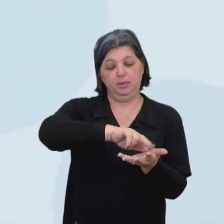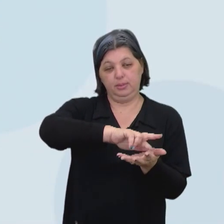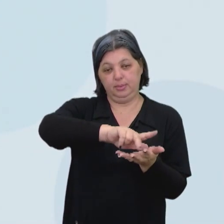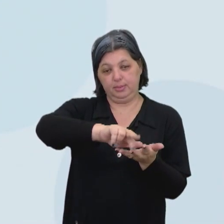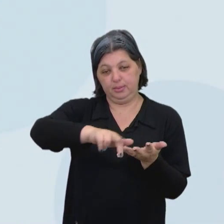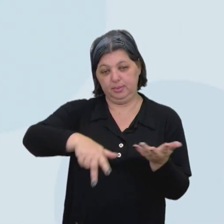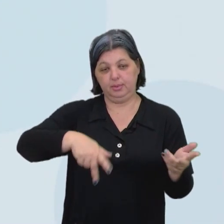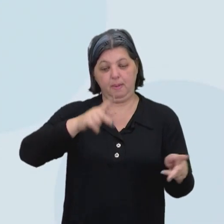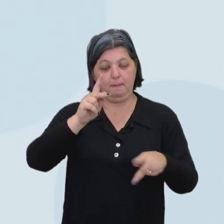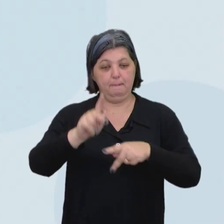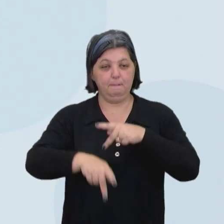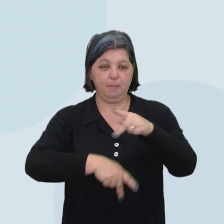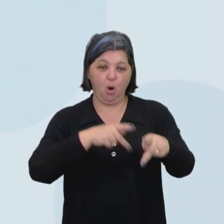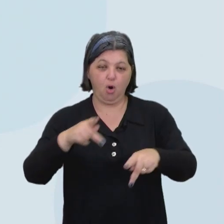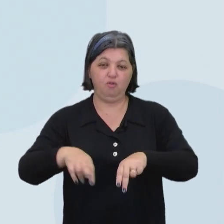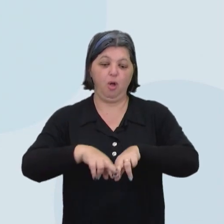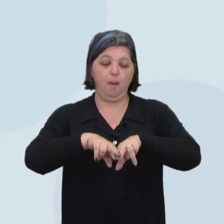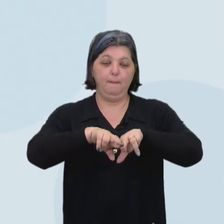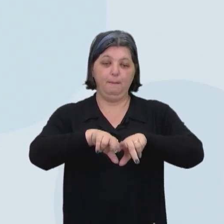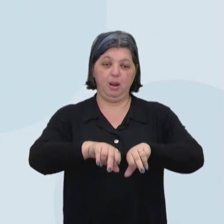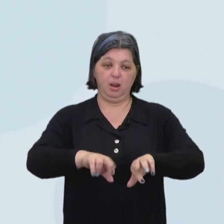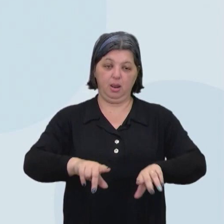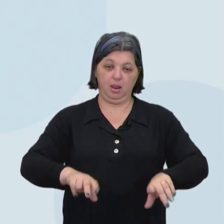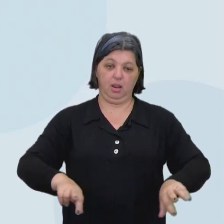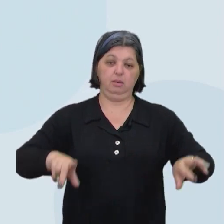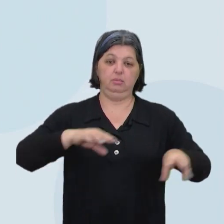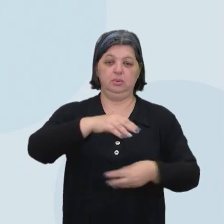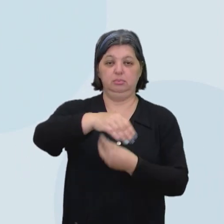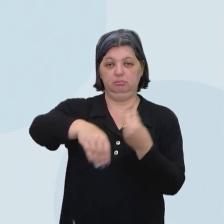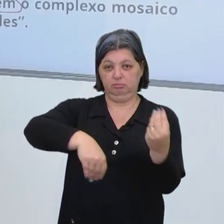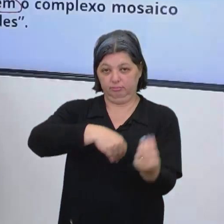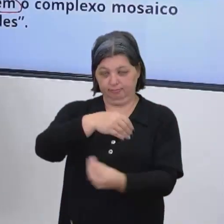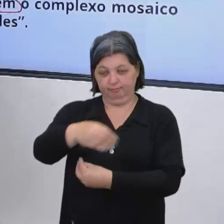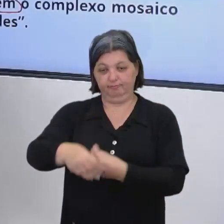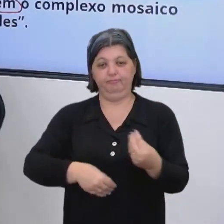vão compor esse complexo mosaico, né, cheio de